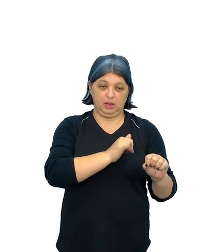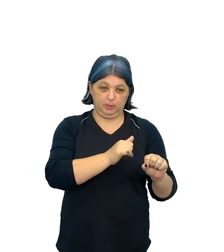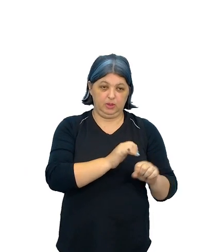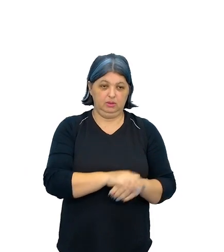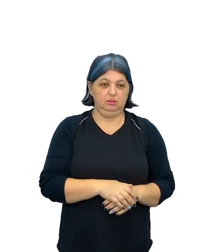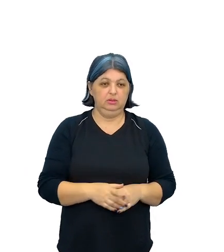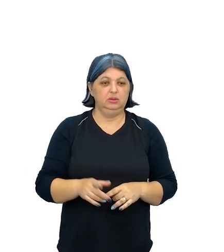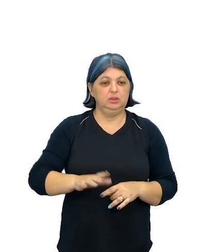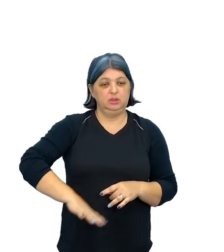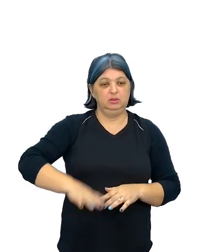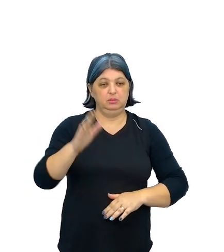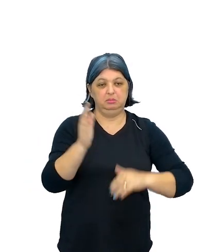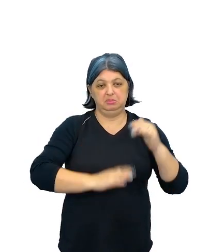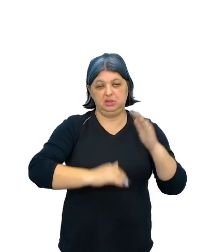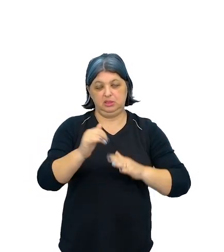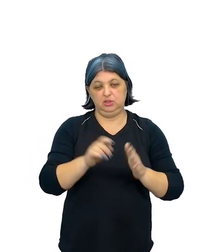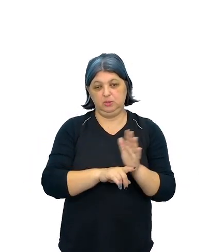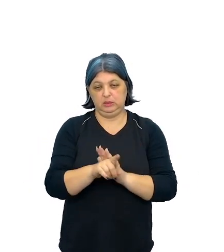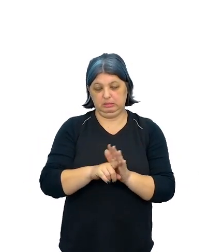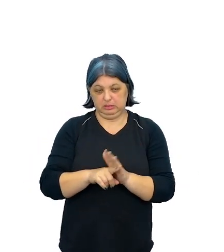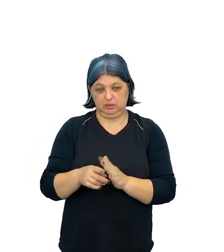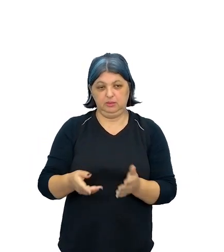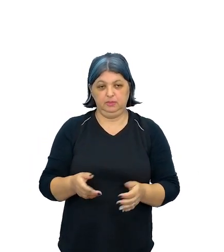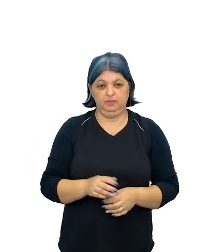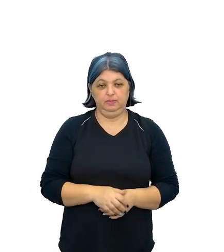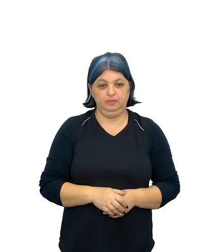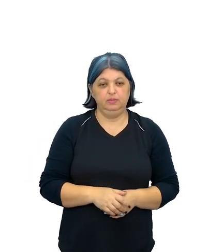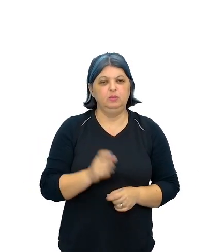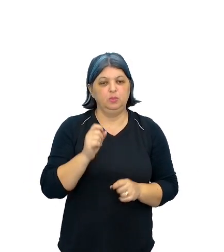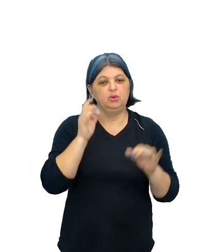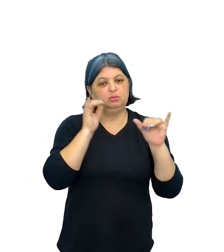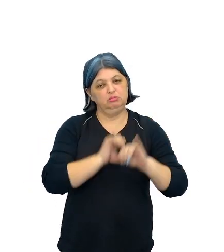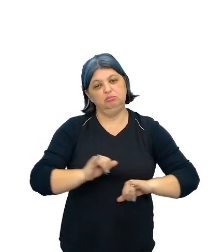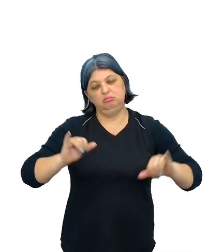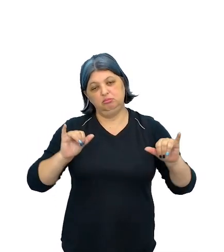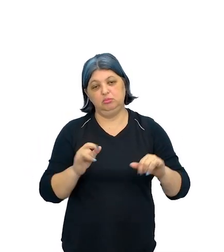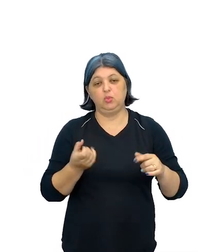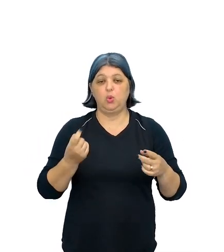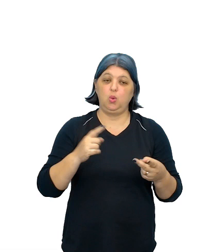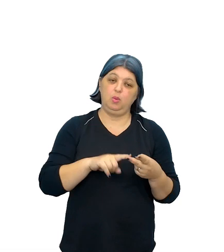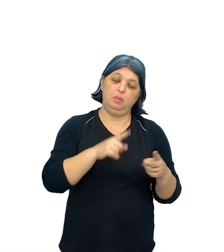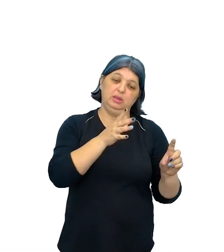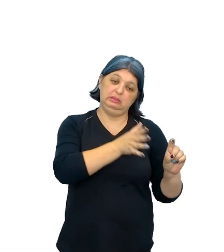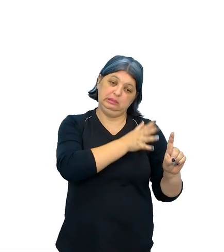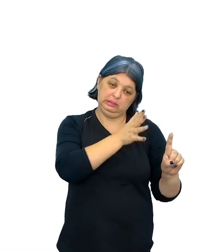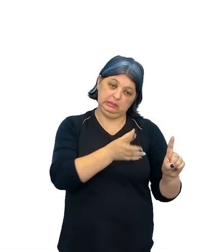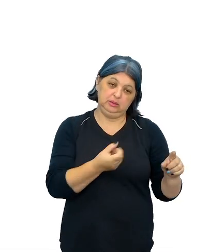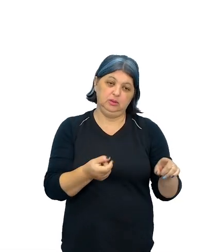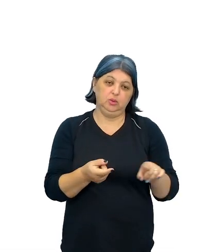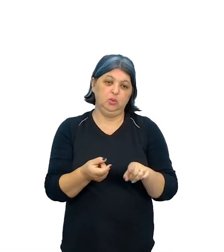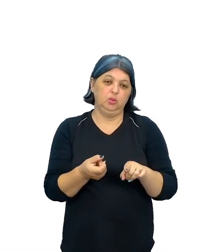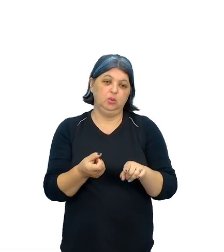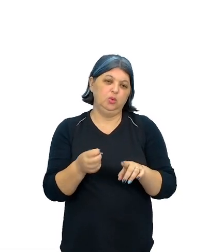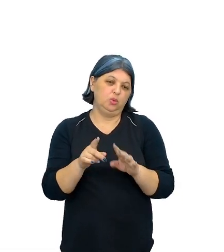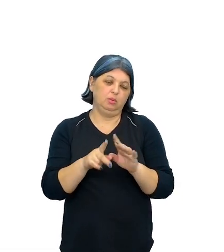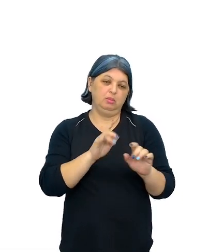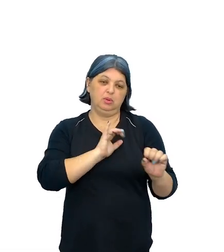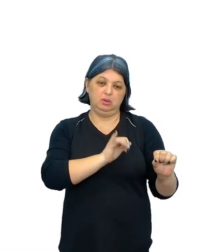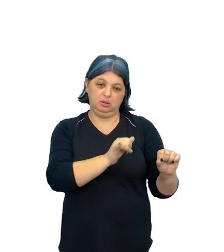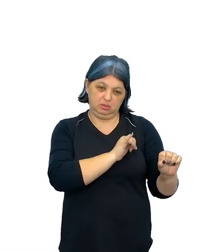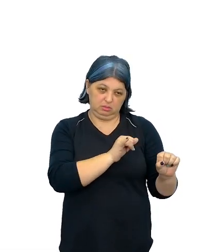de práticas de pesquisas, tanto para a campanha publicitária, quanto para o seminário, quanto para a